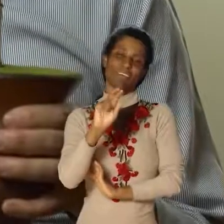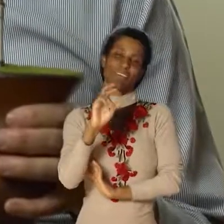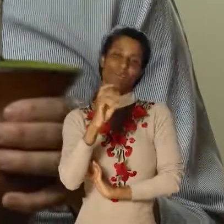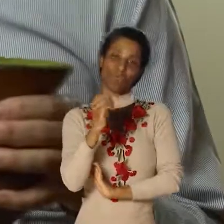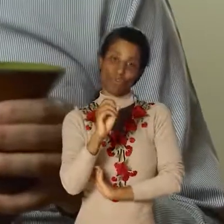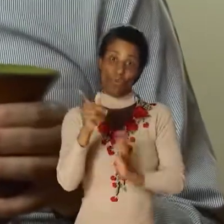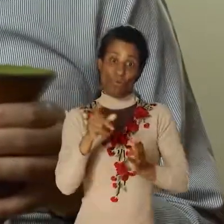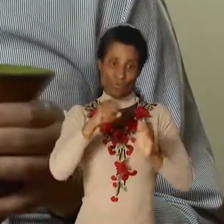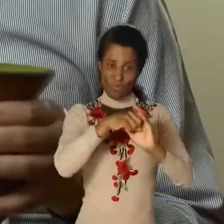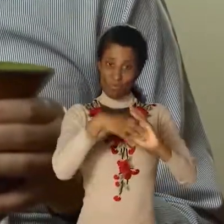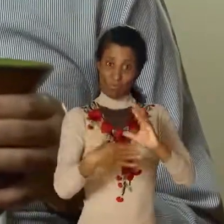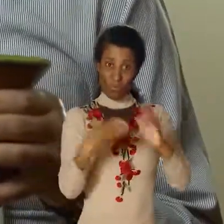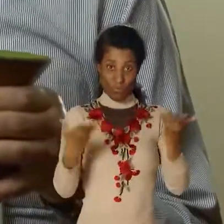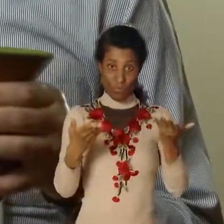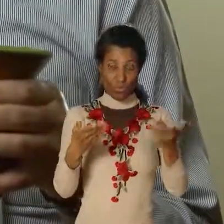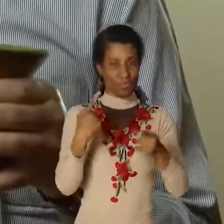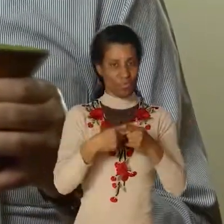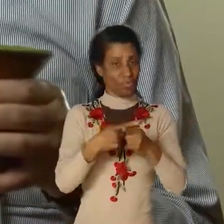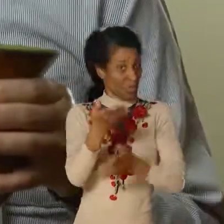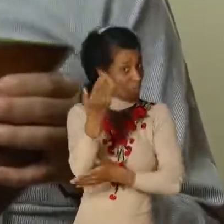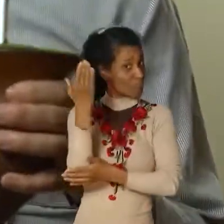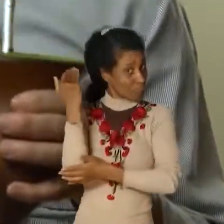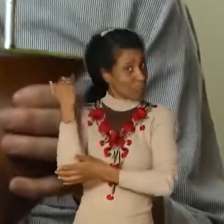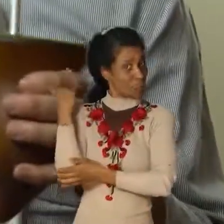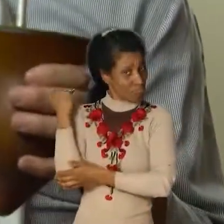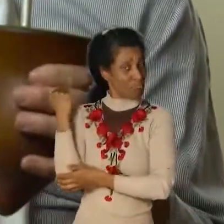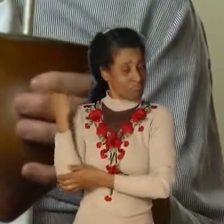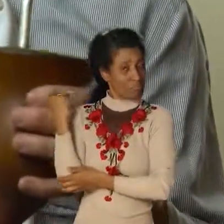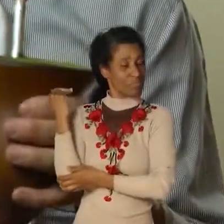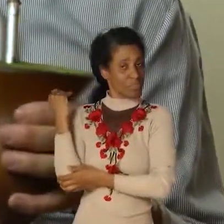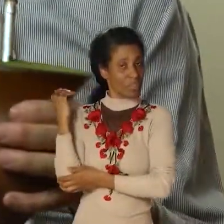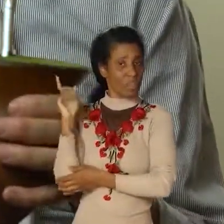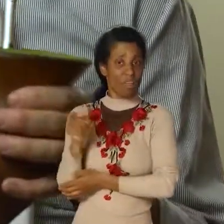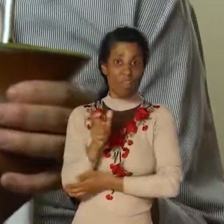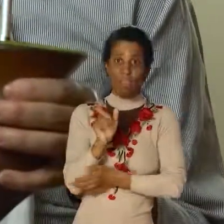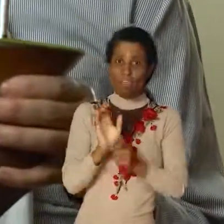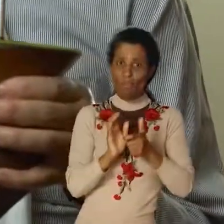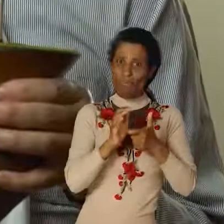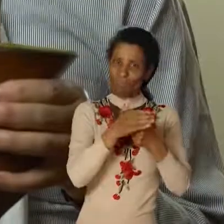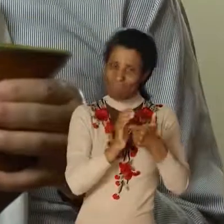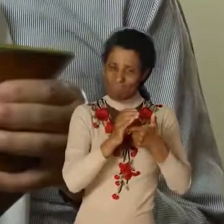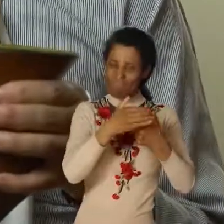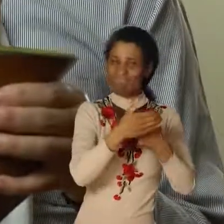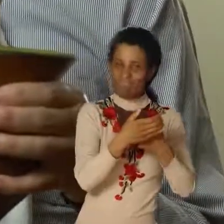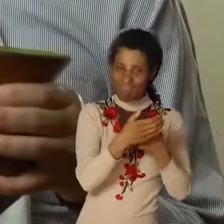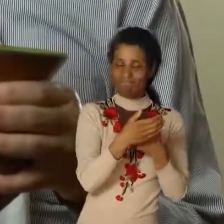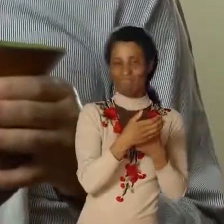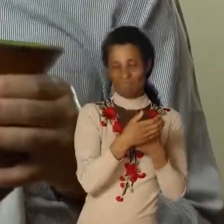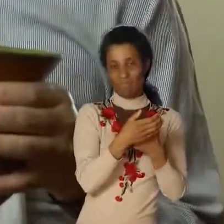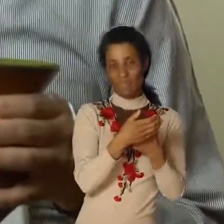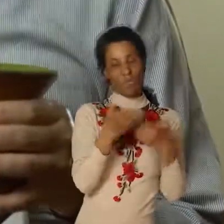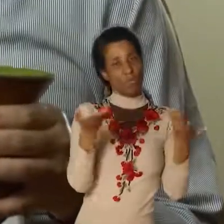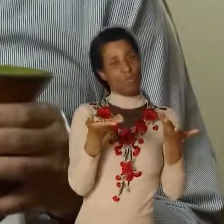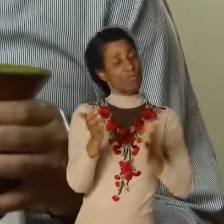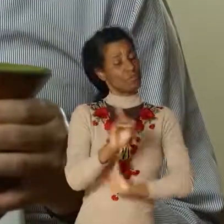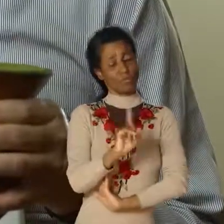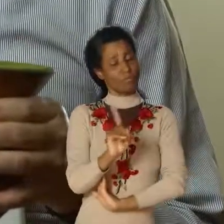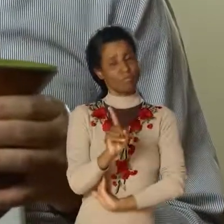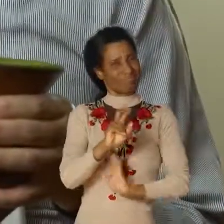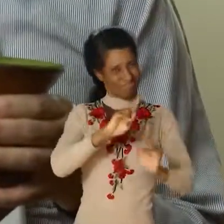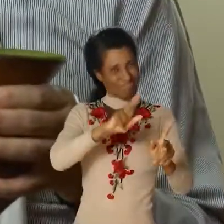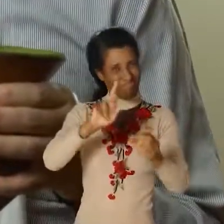A palavra gaúcha define essas qualidades hoje, que num passado primitivo era um termo